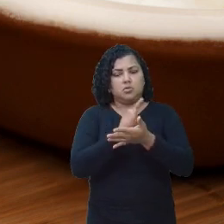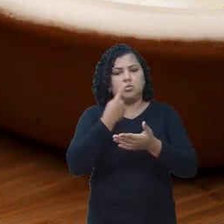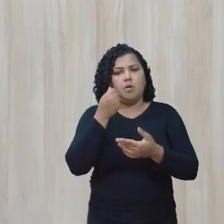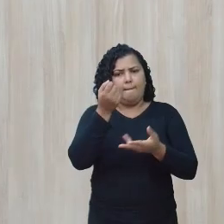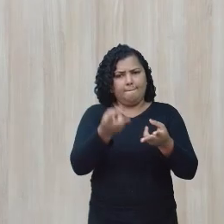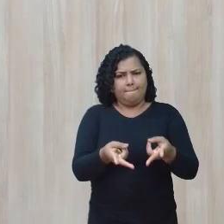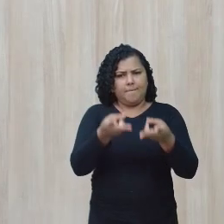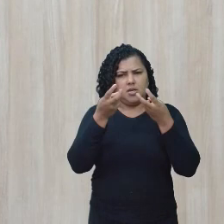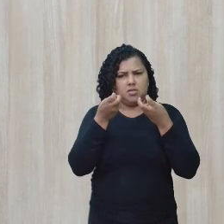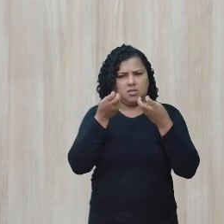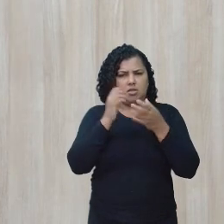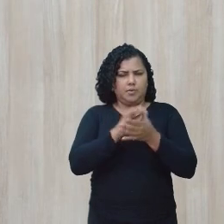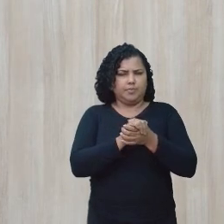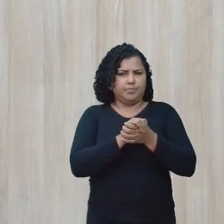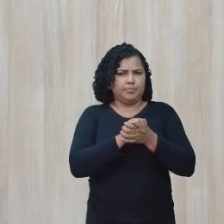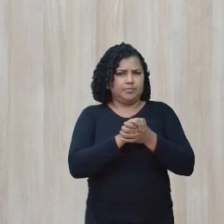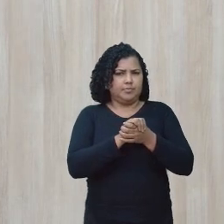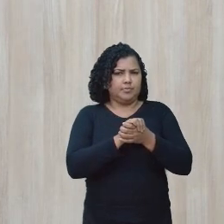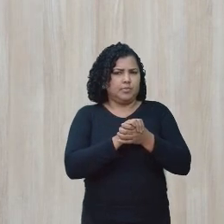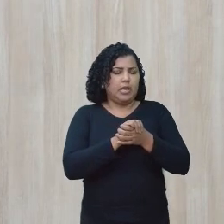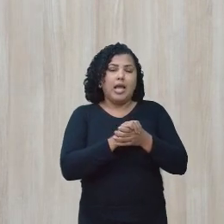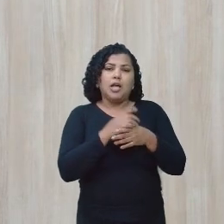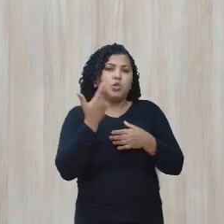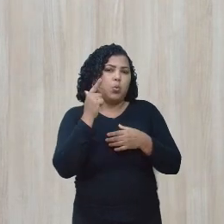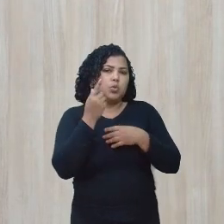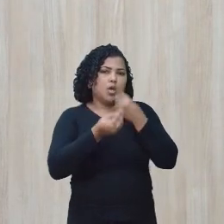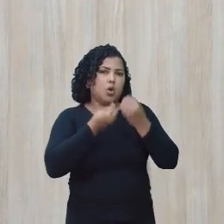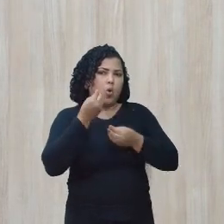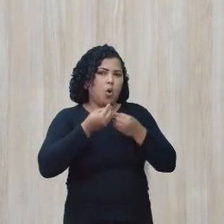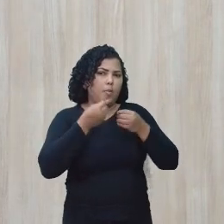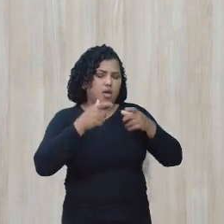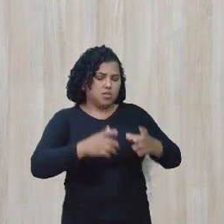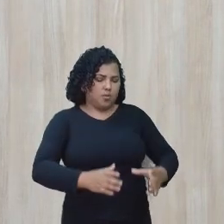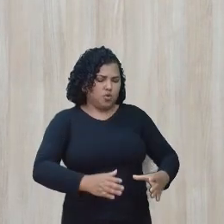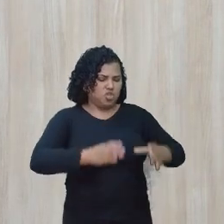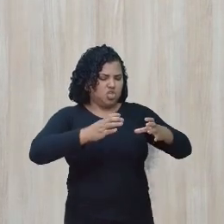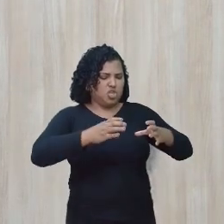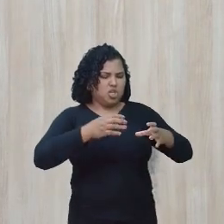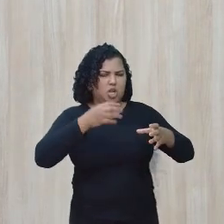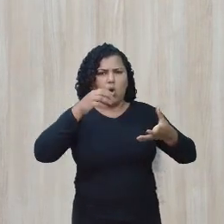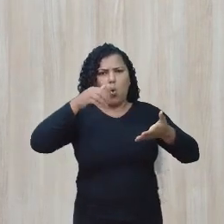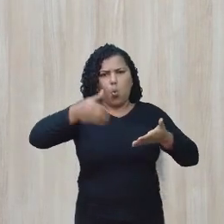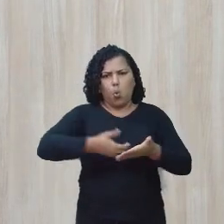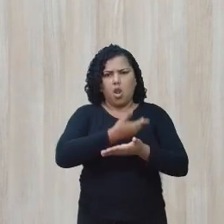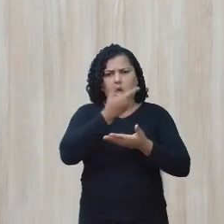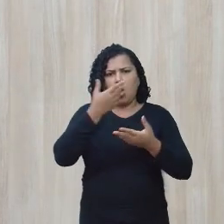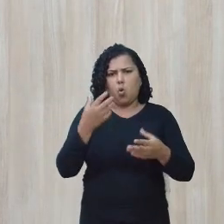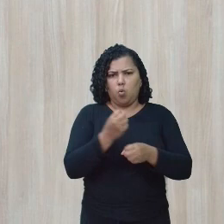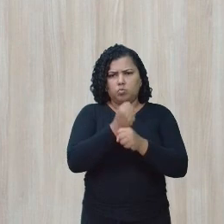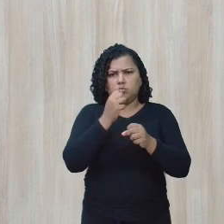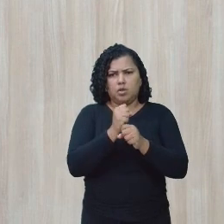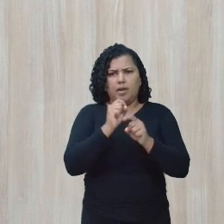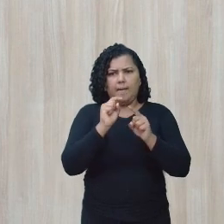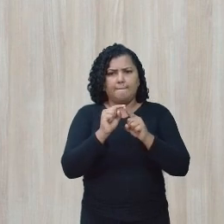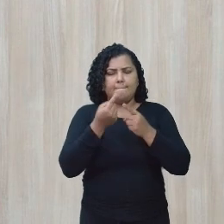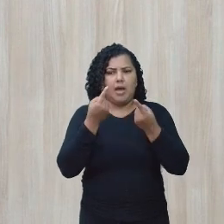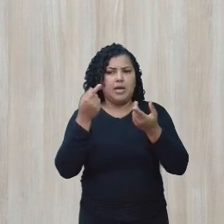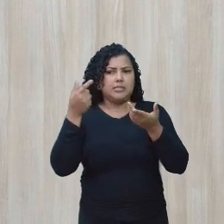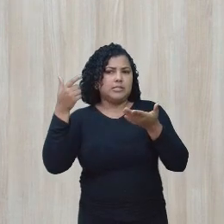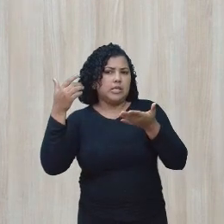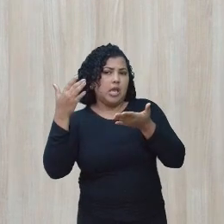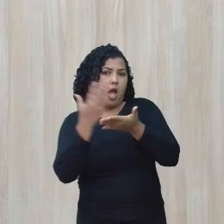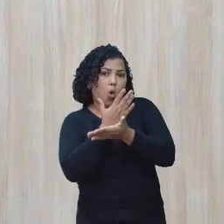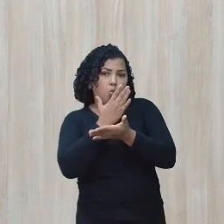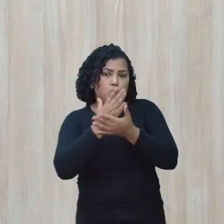visão, você pensa que ele é incontável, porque você vai pegar xícara de feijão, colher de feijão. Porém, em